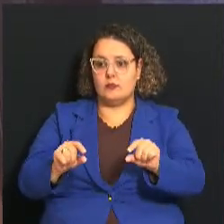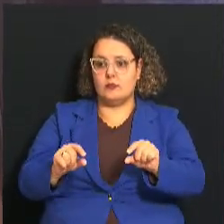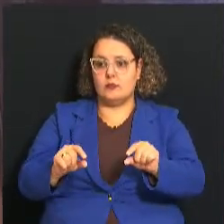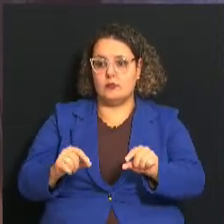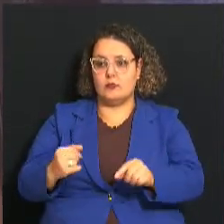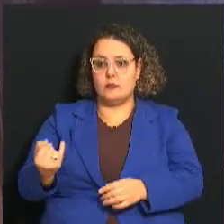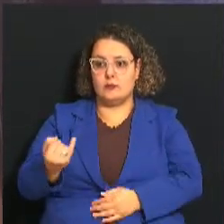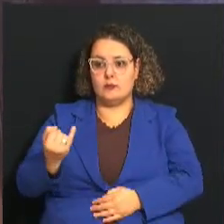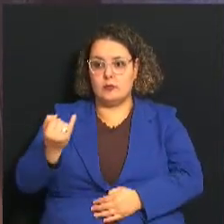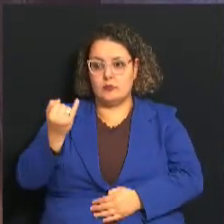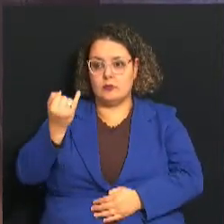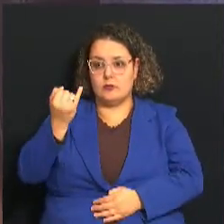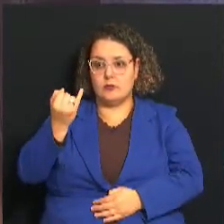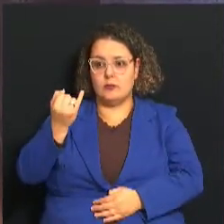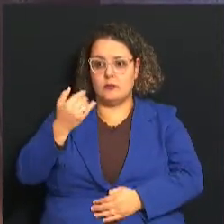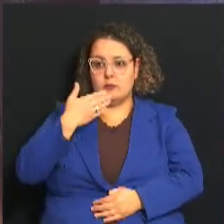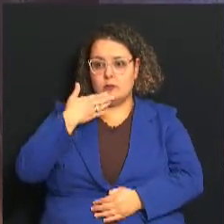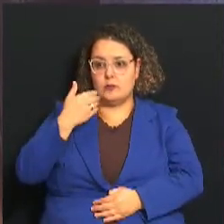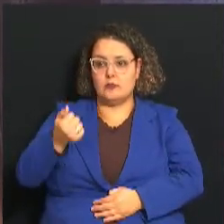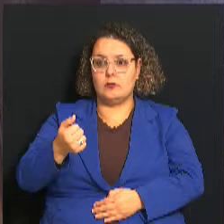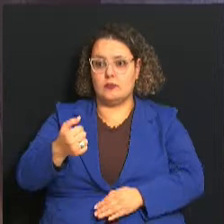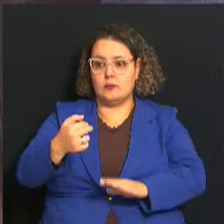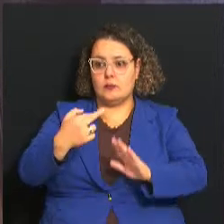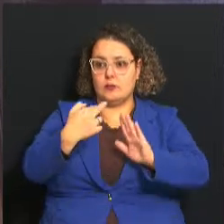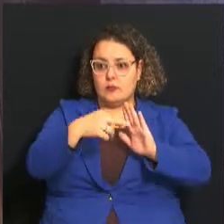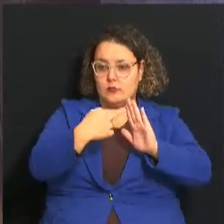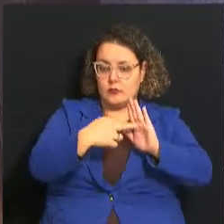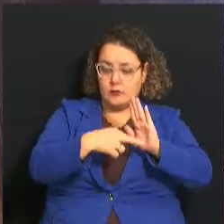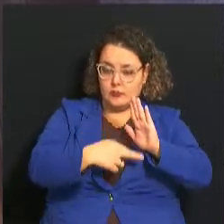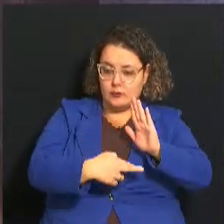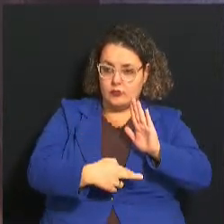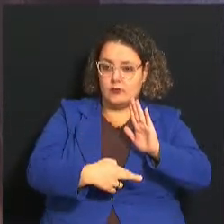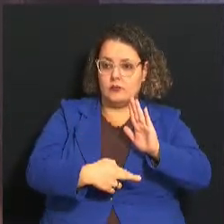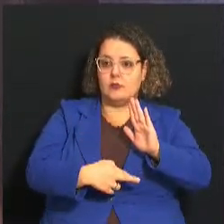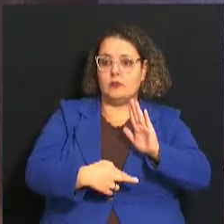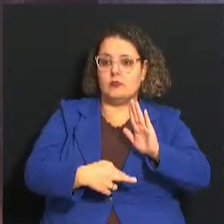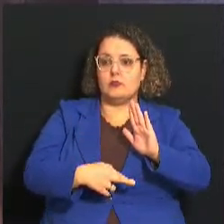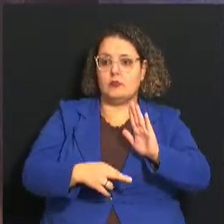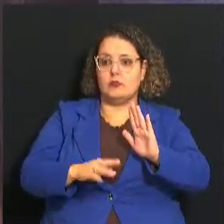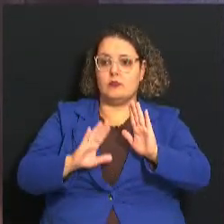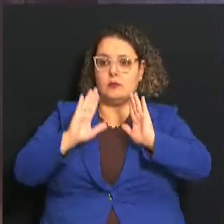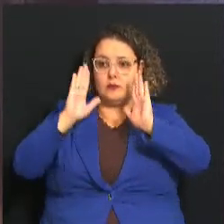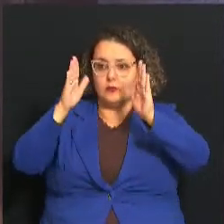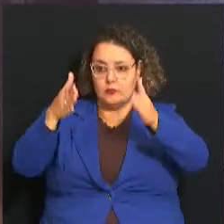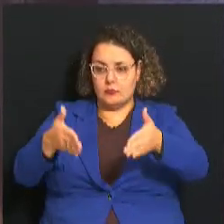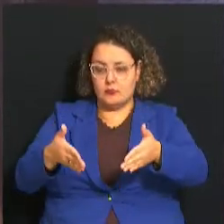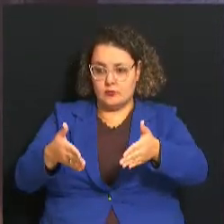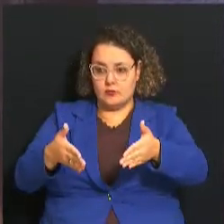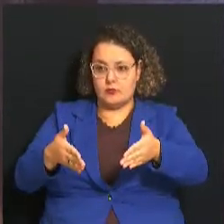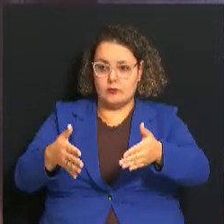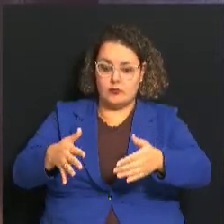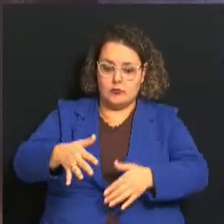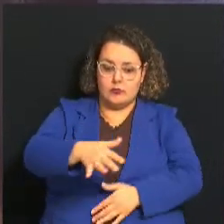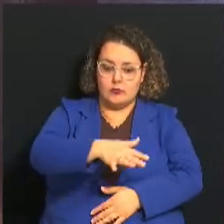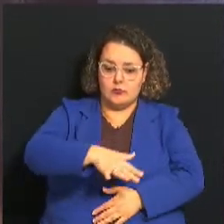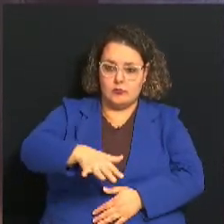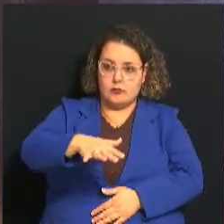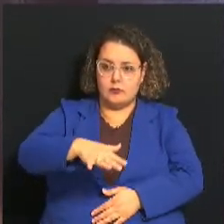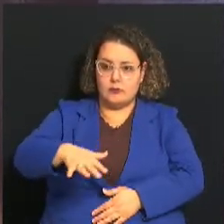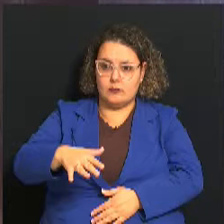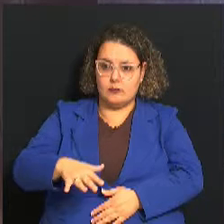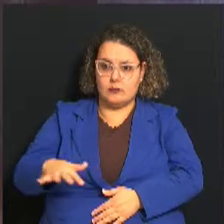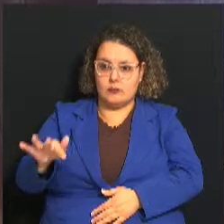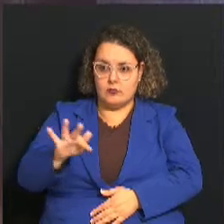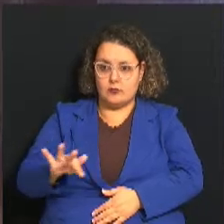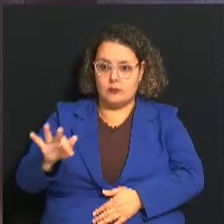interessante melhorar um pouco a redação, para que não fique especificamente voltado para quem é formado